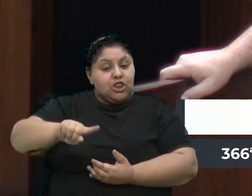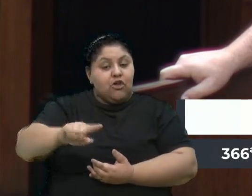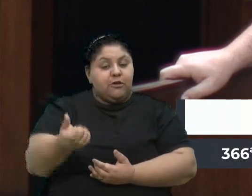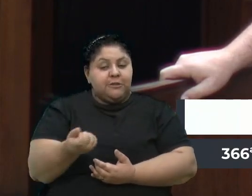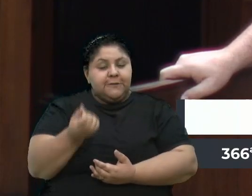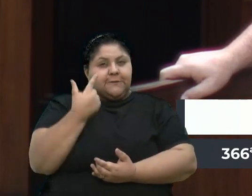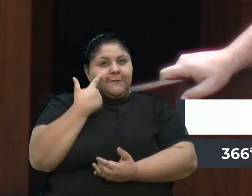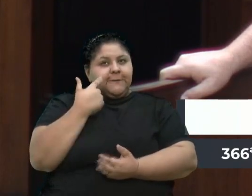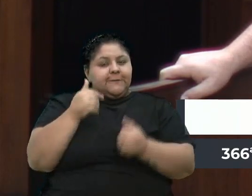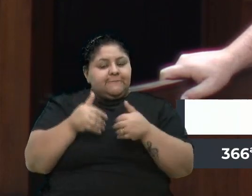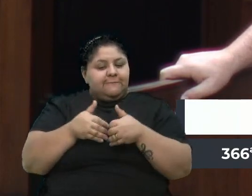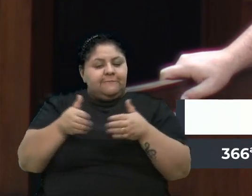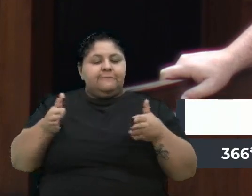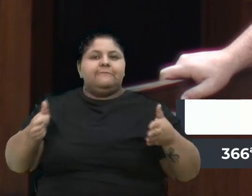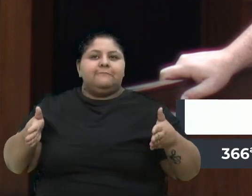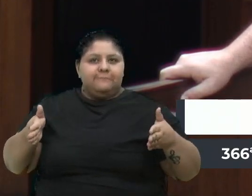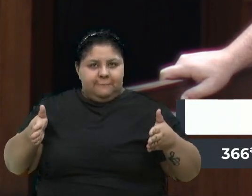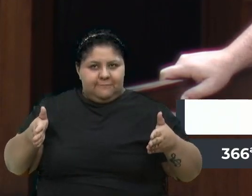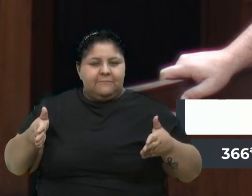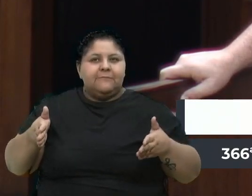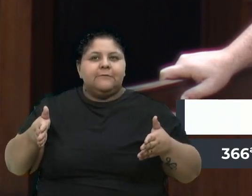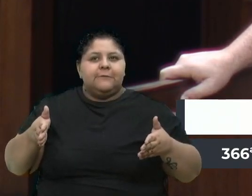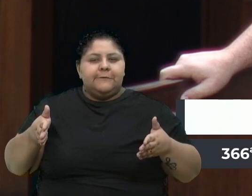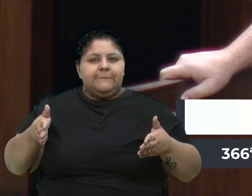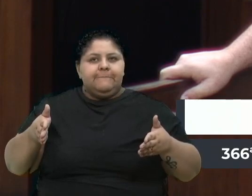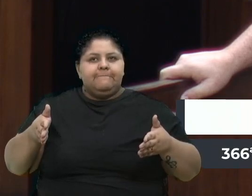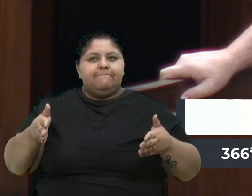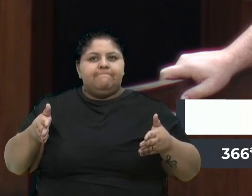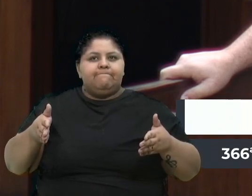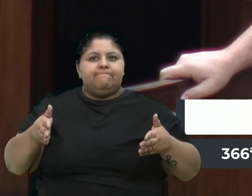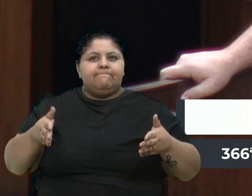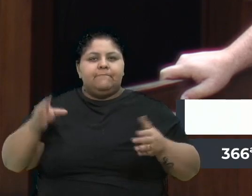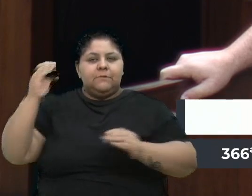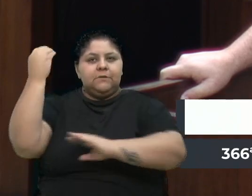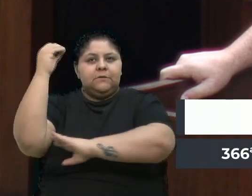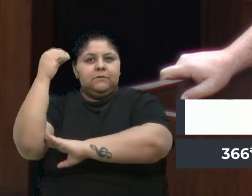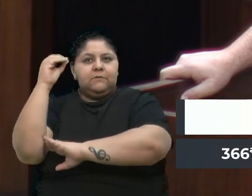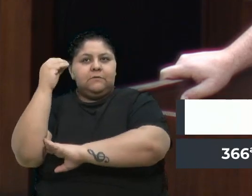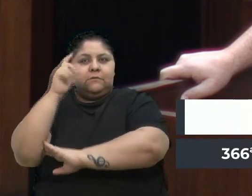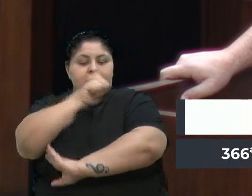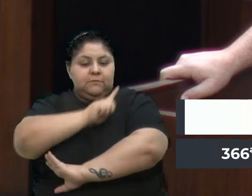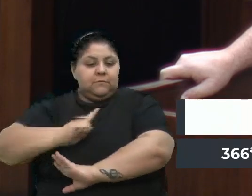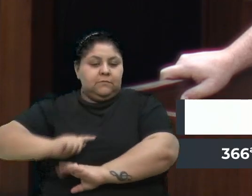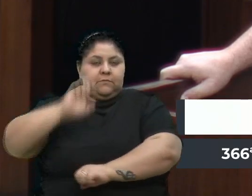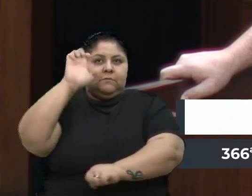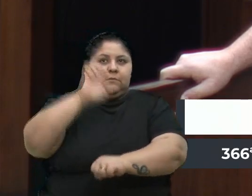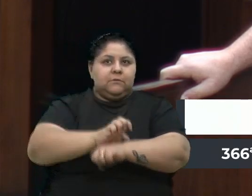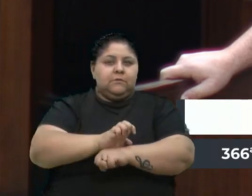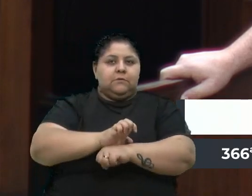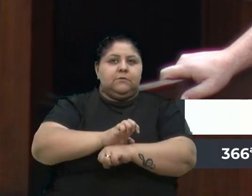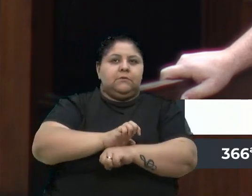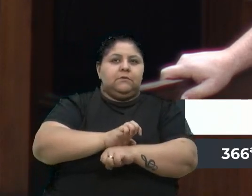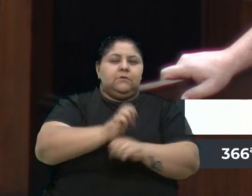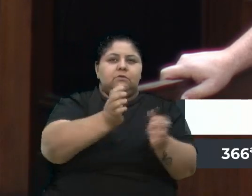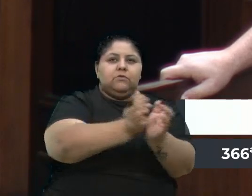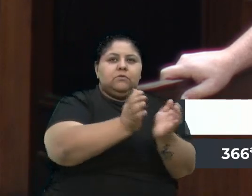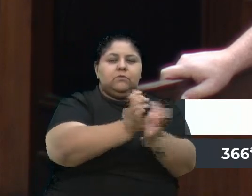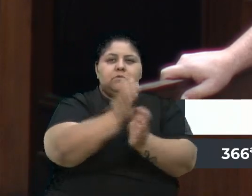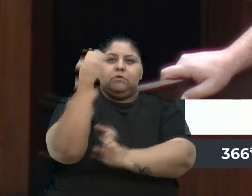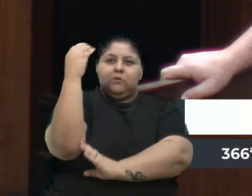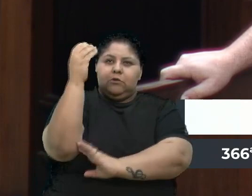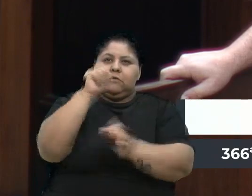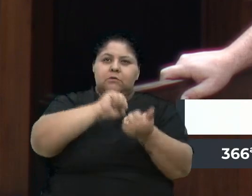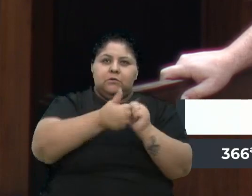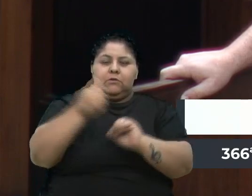nos colocar à disposição de Porto Alegre, do Governo do Estado, da Federação Gaúcha, e